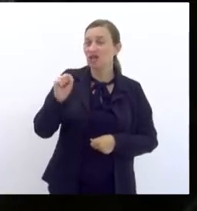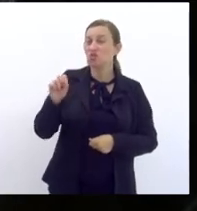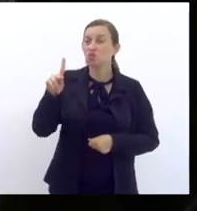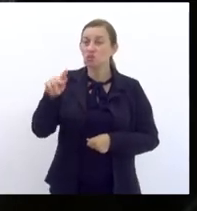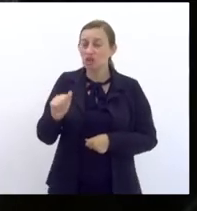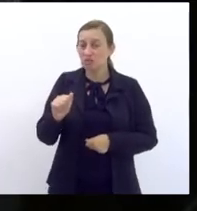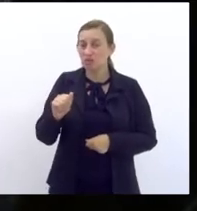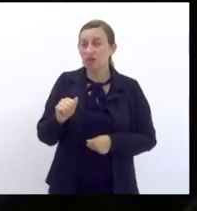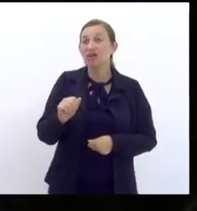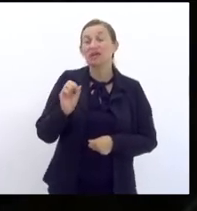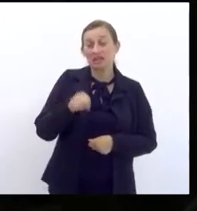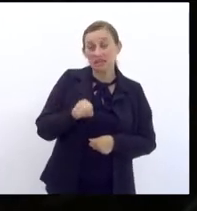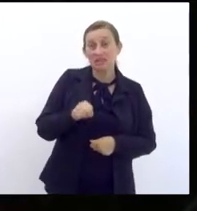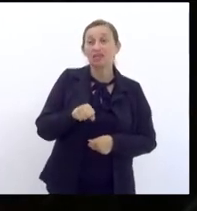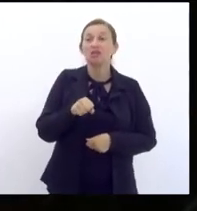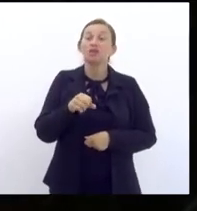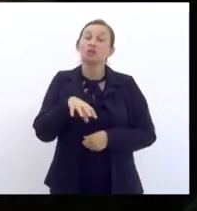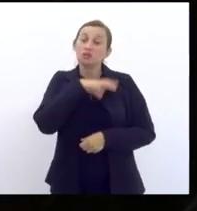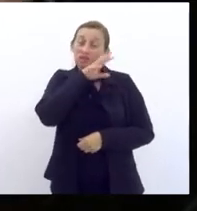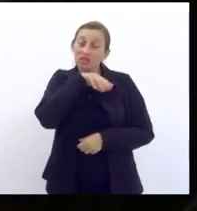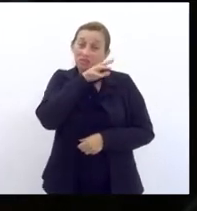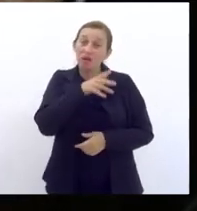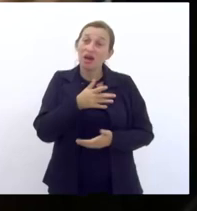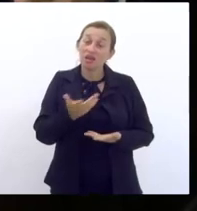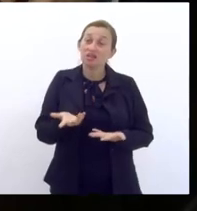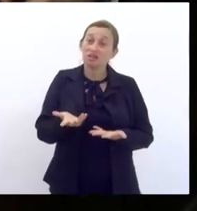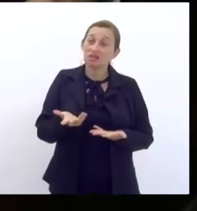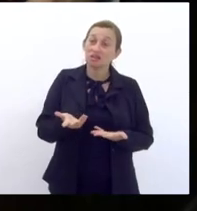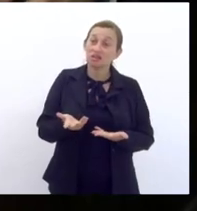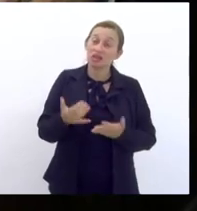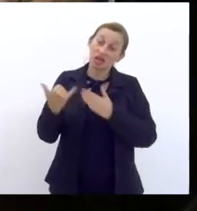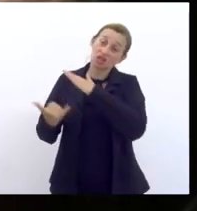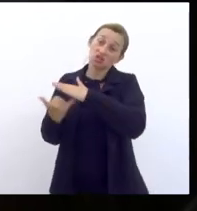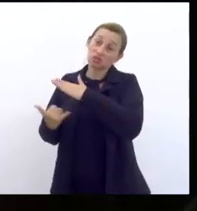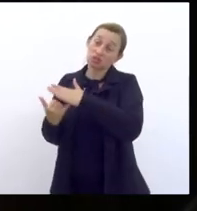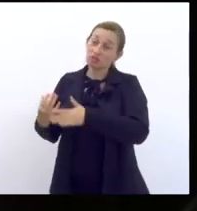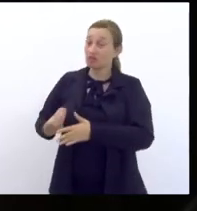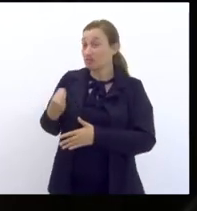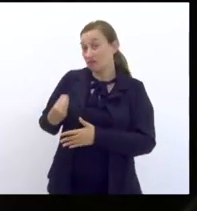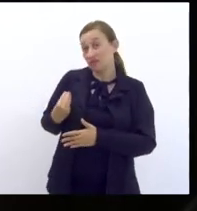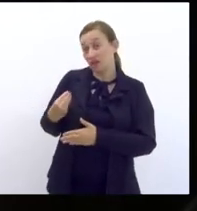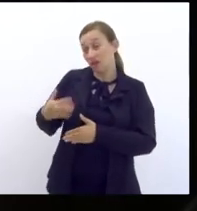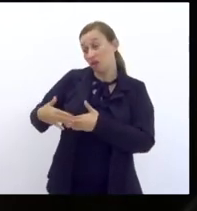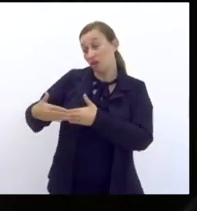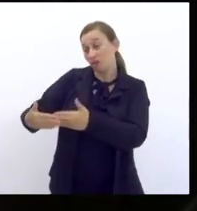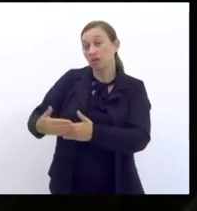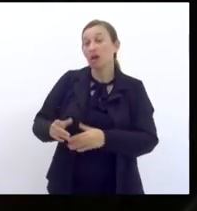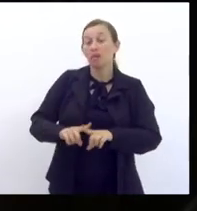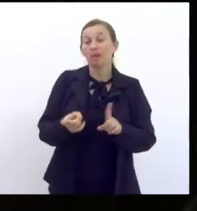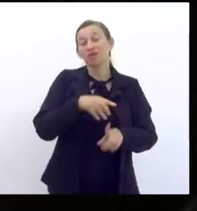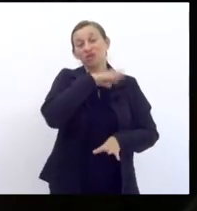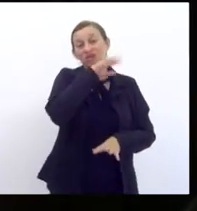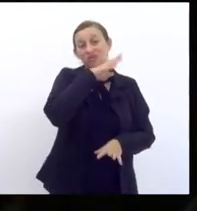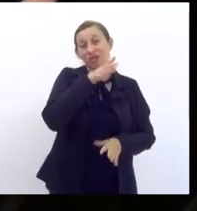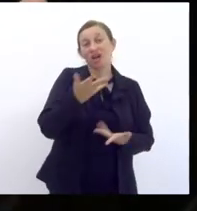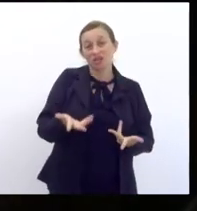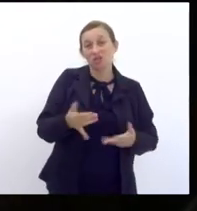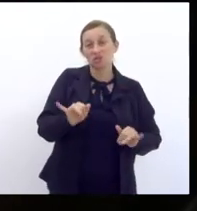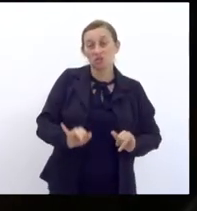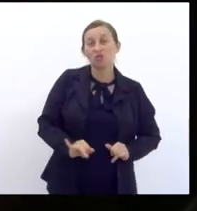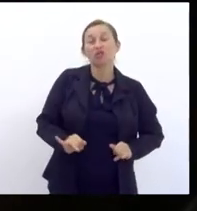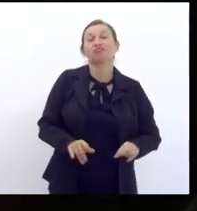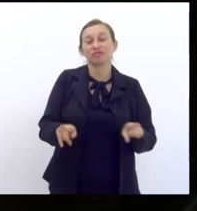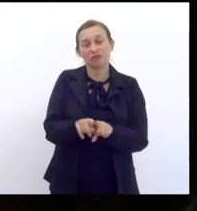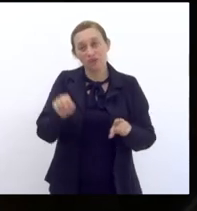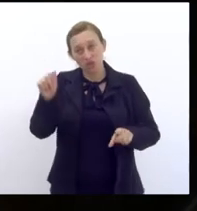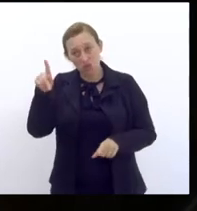animais que está lá dentro prostituição que vai sobreviver na medida do possível mas são os animais que estão lá e sobretudo da instituição